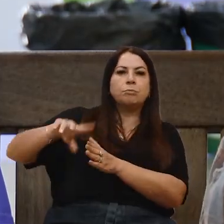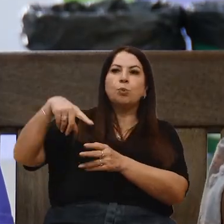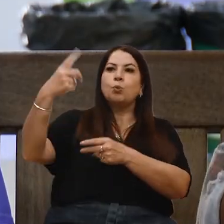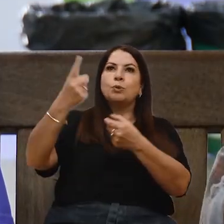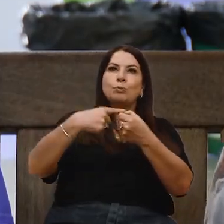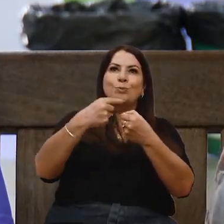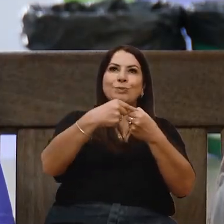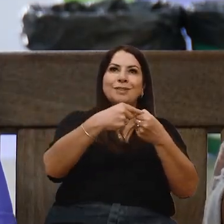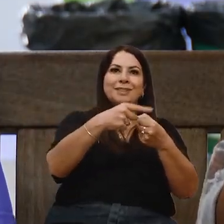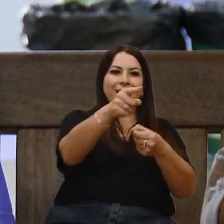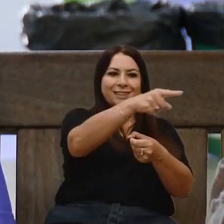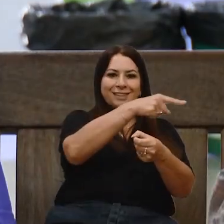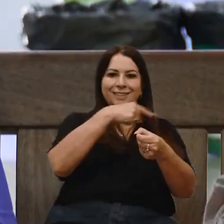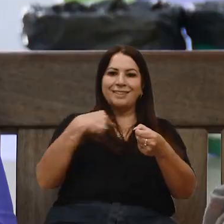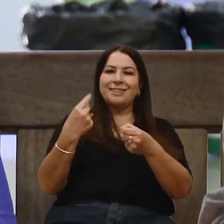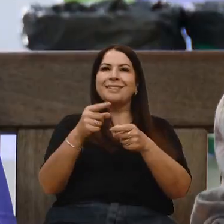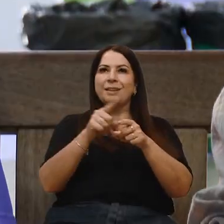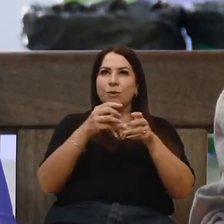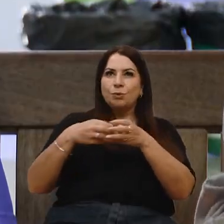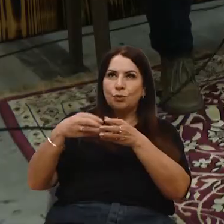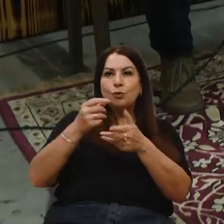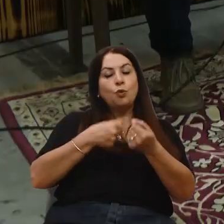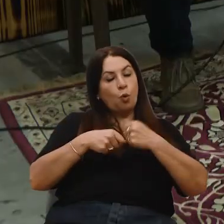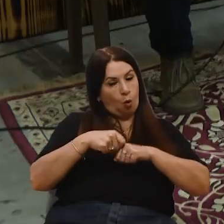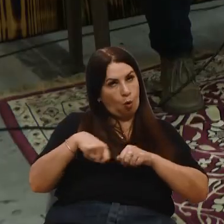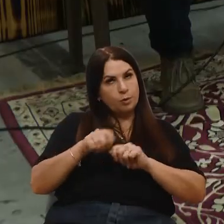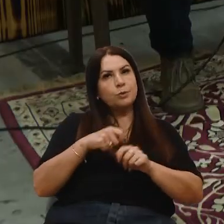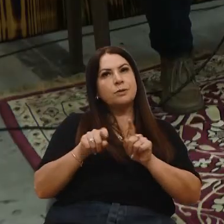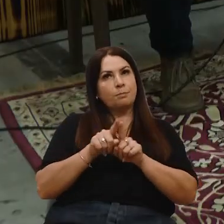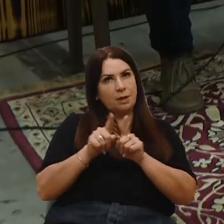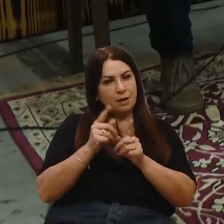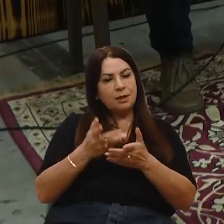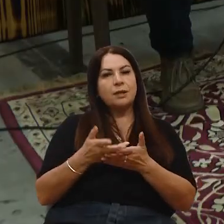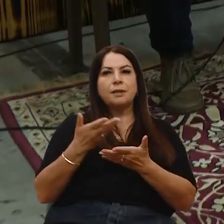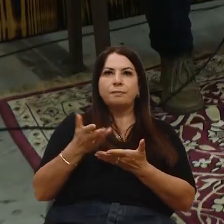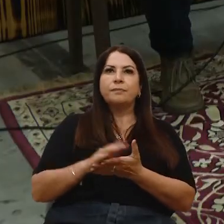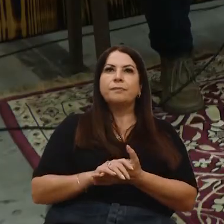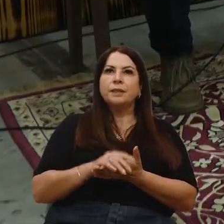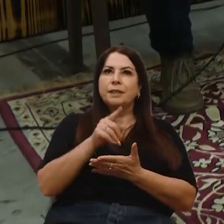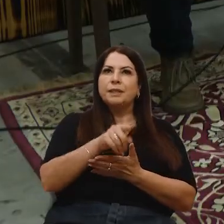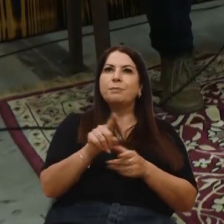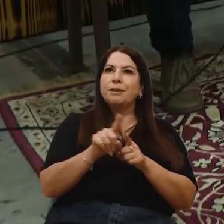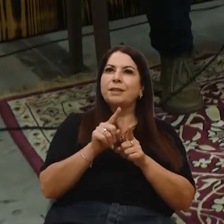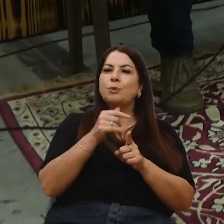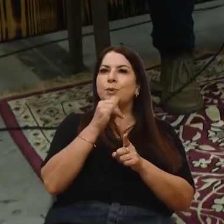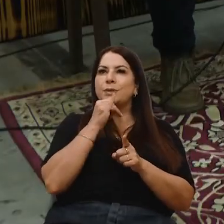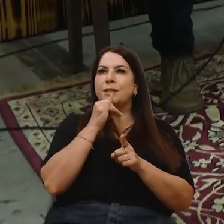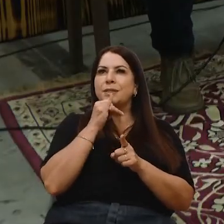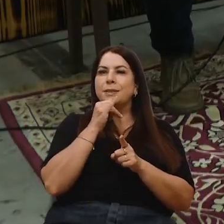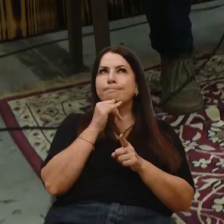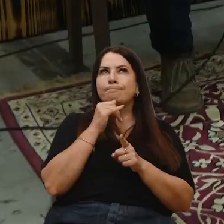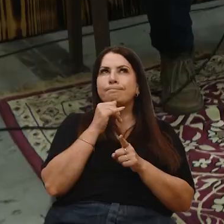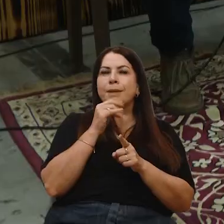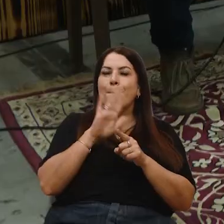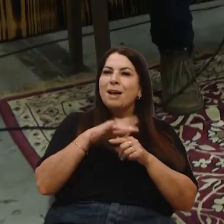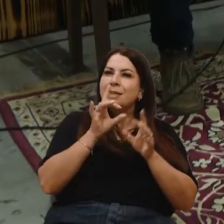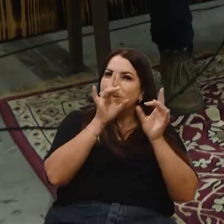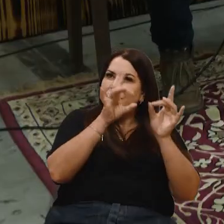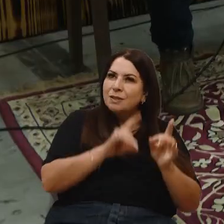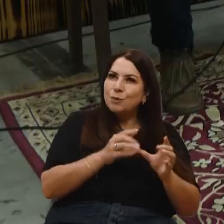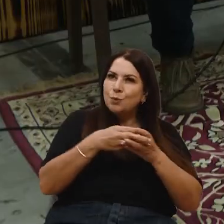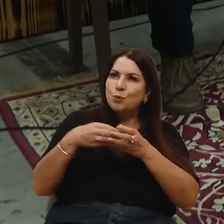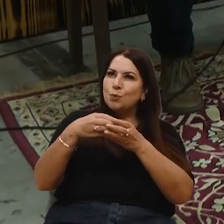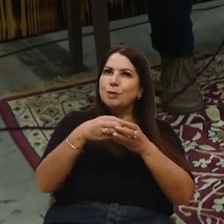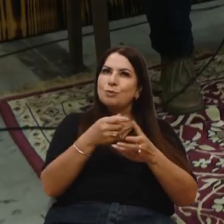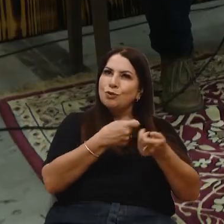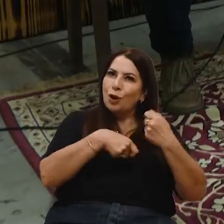para os municípios do entorno. Também gera turismo, que é o de negócios. Quem se hospeda. No caso, a gente teria, digamos assim, mais